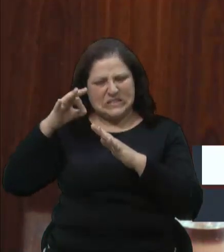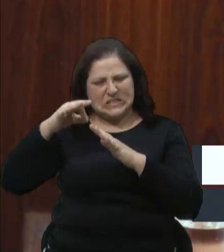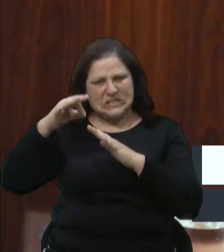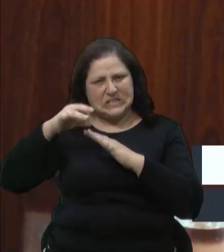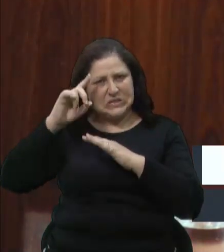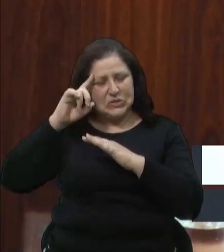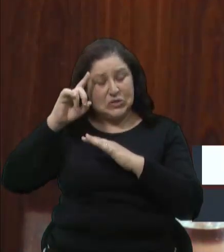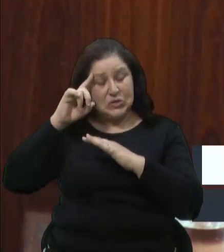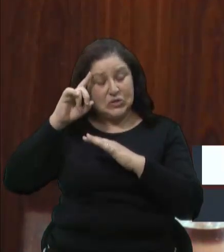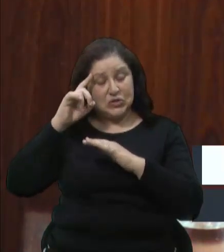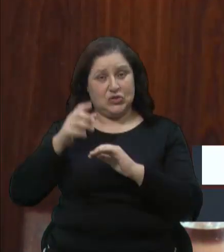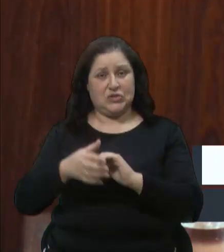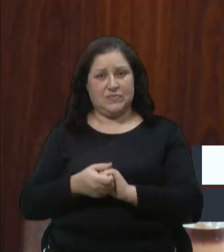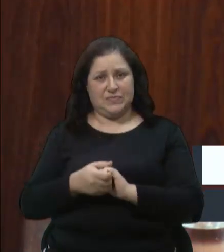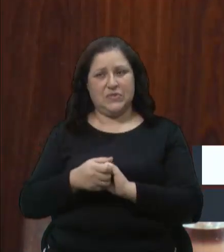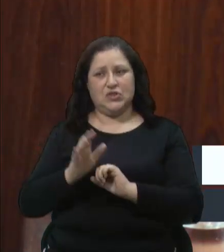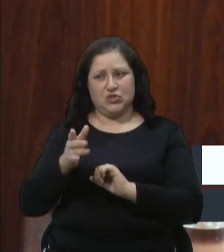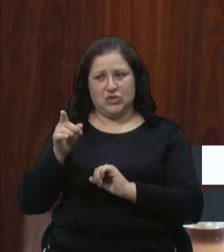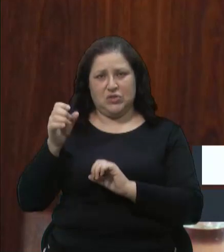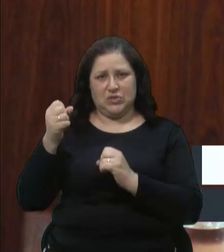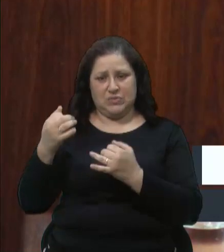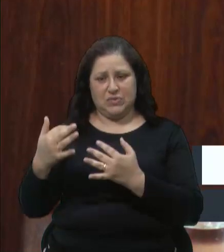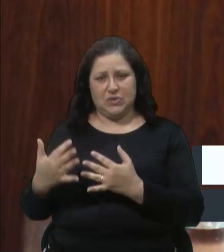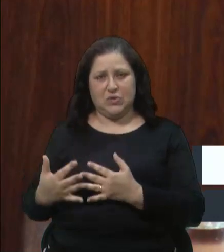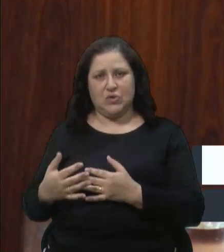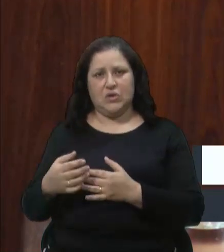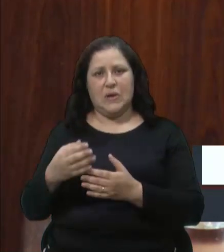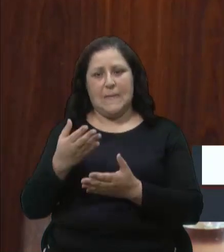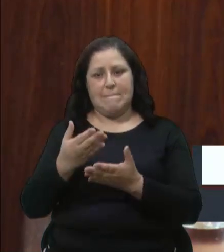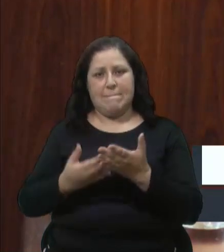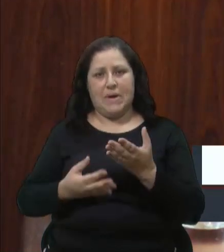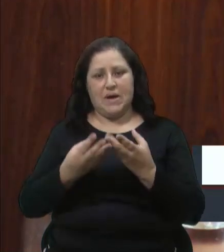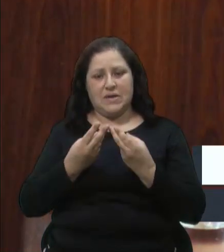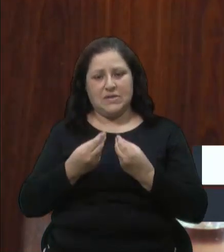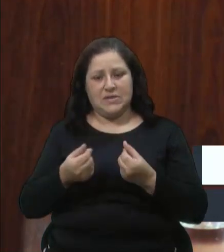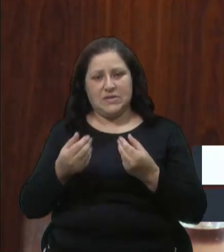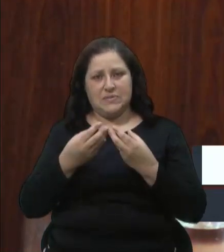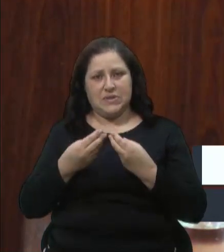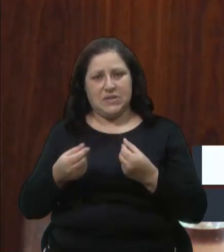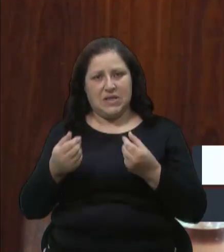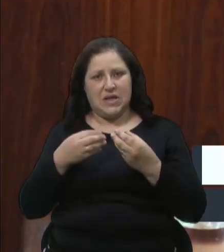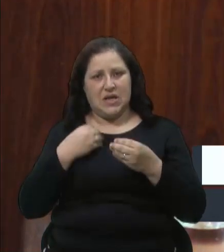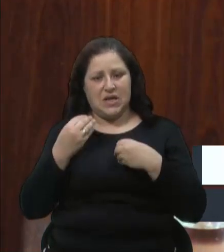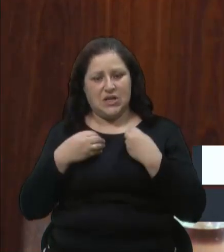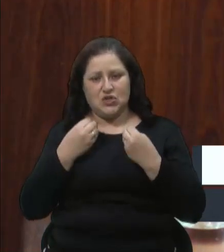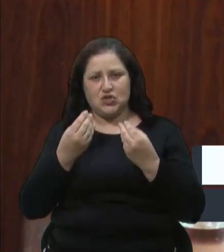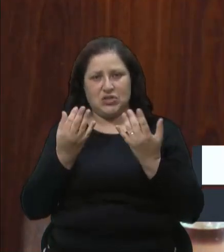dias e que, como você disse, perdem a sensibilidade nos seus dedos. E